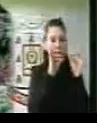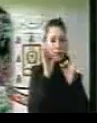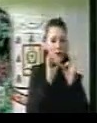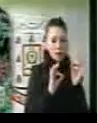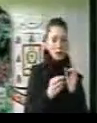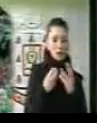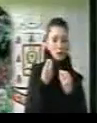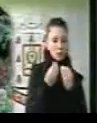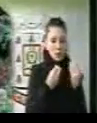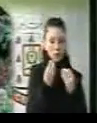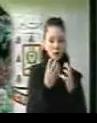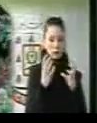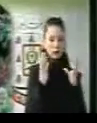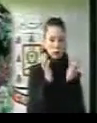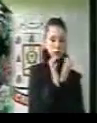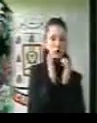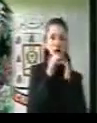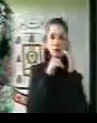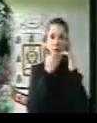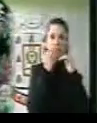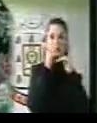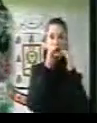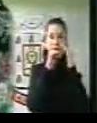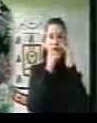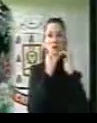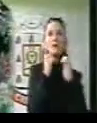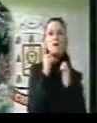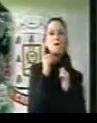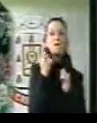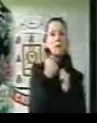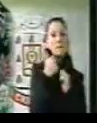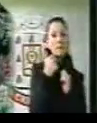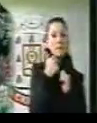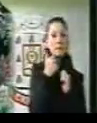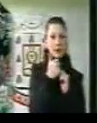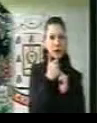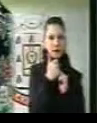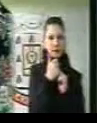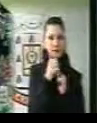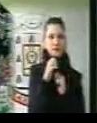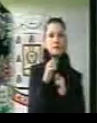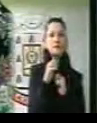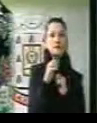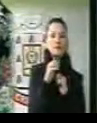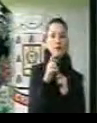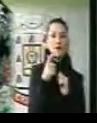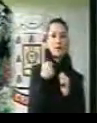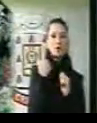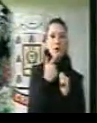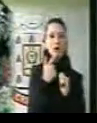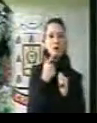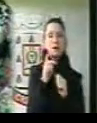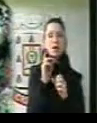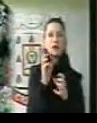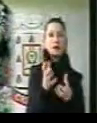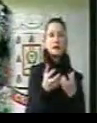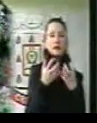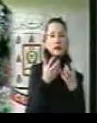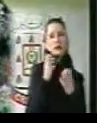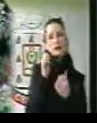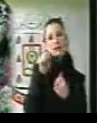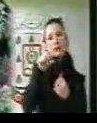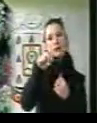como prioridade da Comissão de Obras. E foi uma das primeiras ações como prioridade levantar a bandeira do